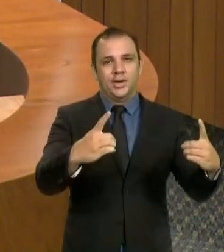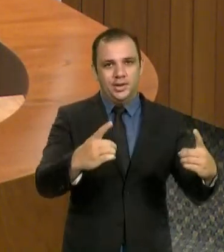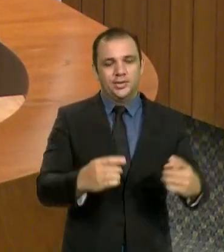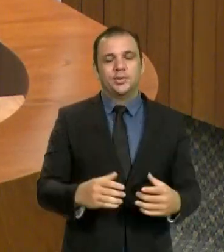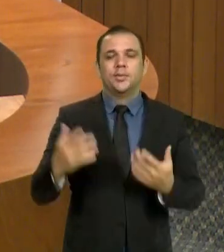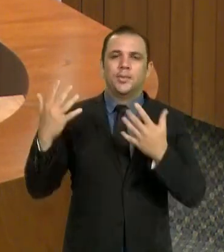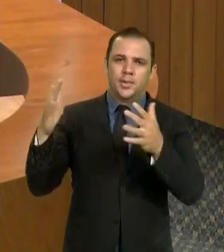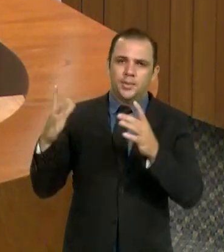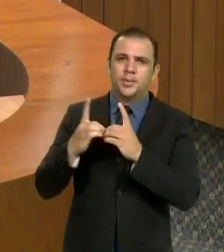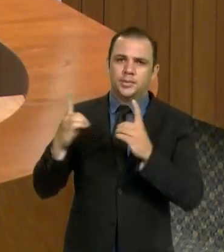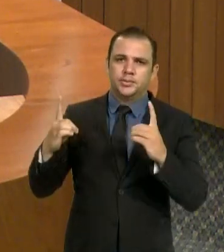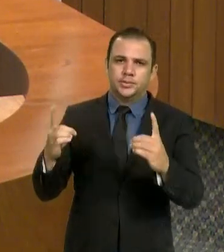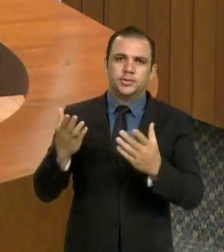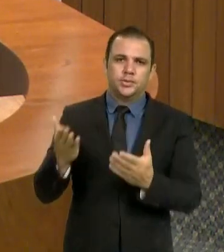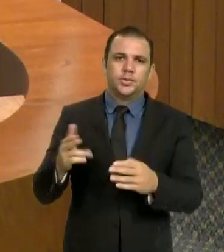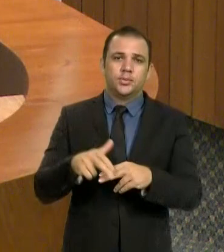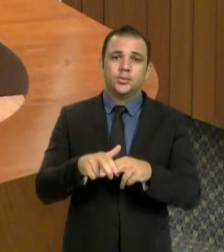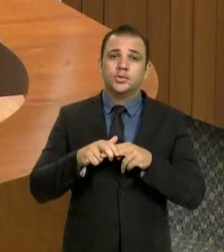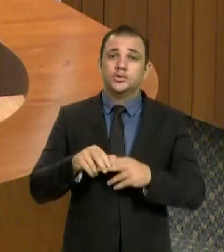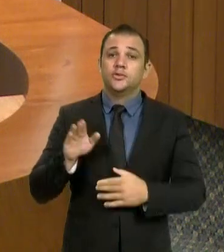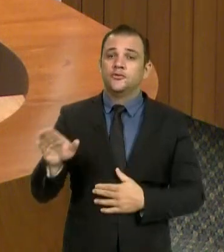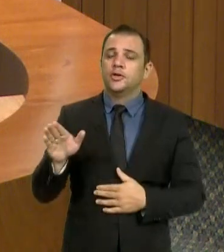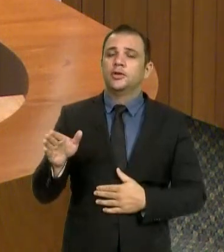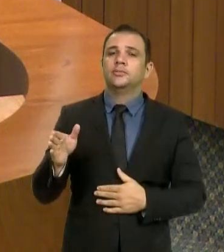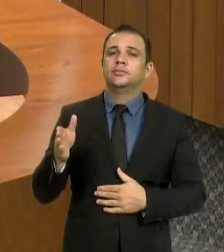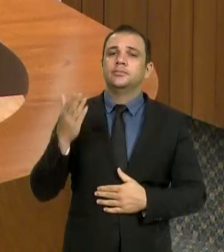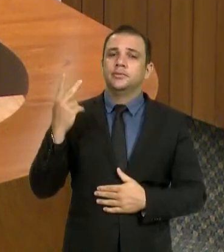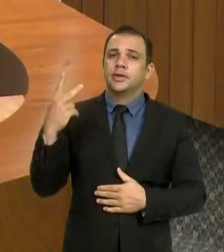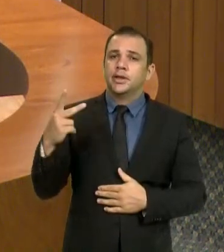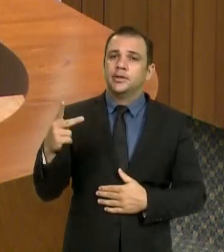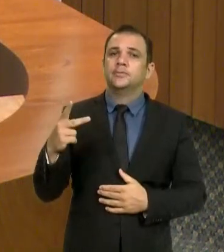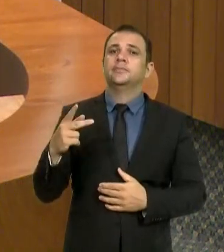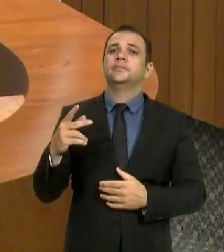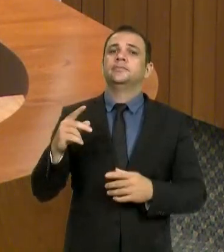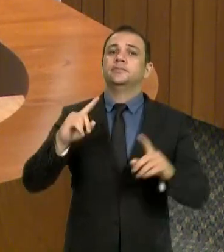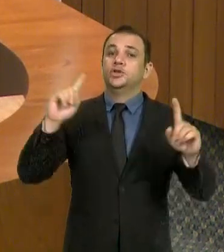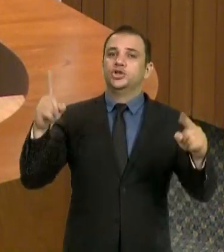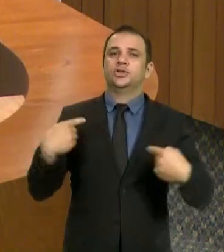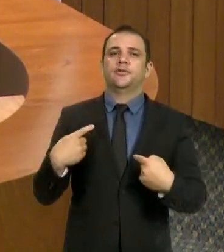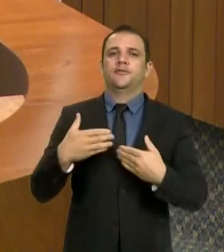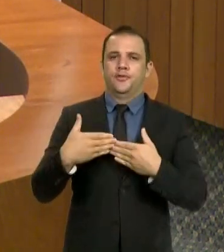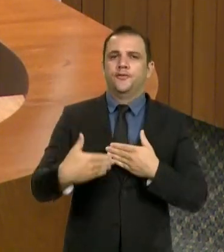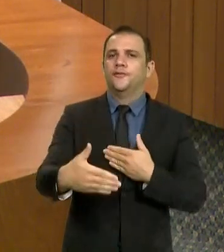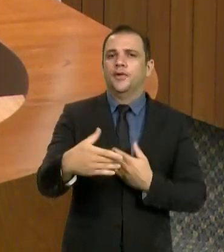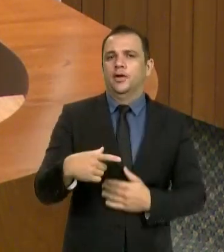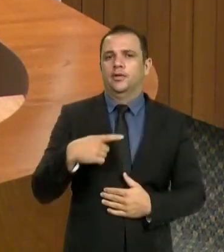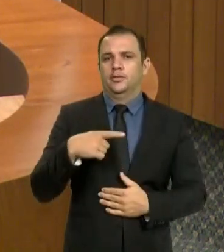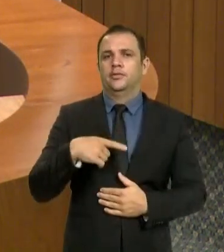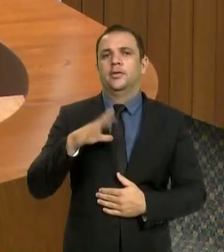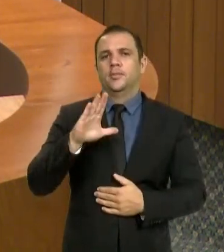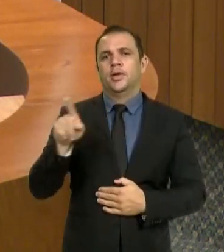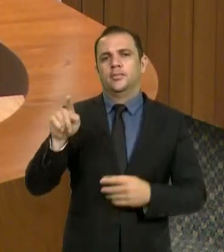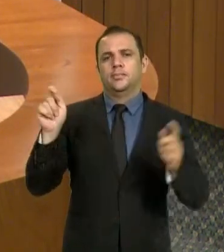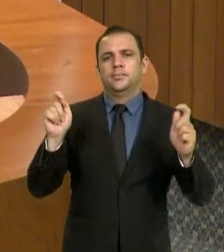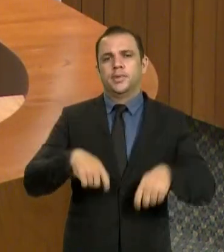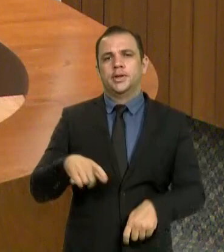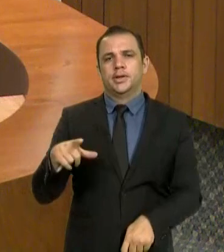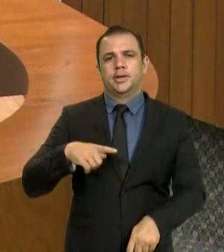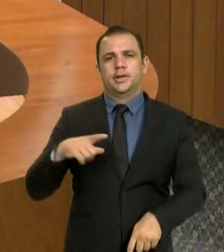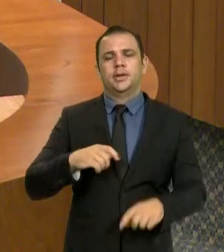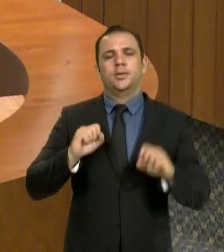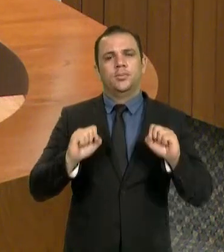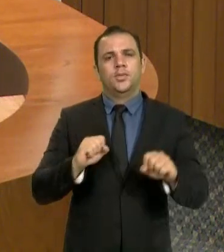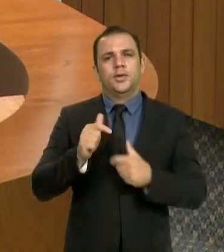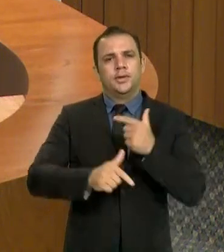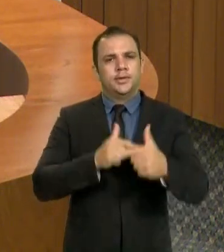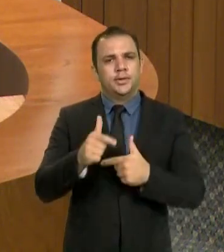José Gonçalo para esse grande desafio que você vai ter na frente aí, mas você tem competência, com certeza não vai